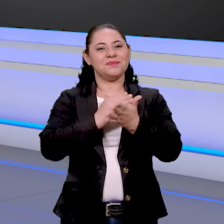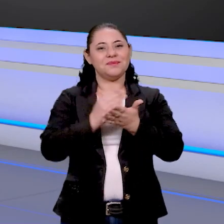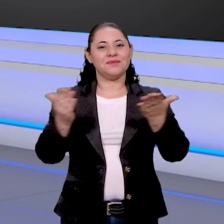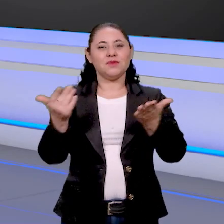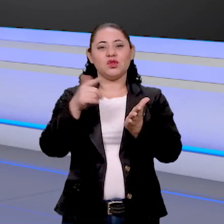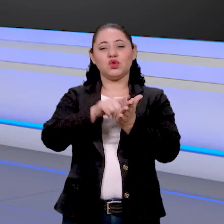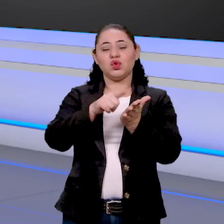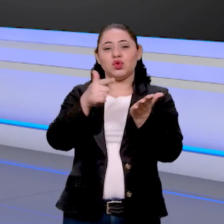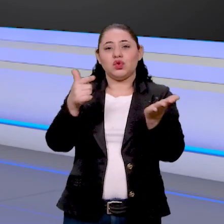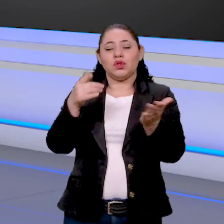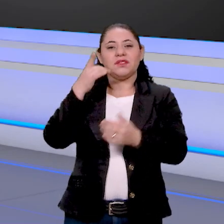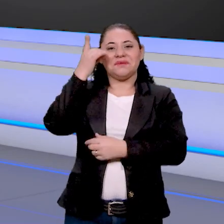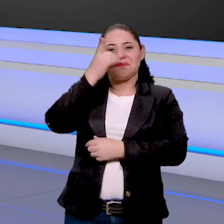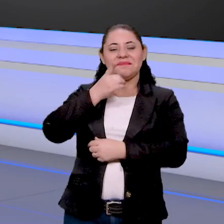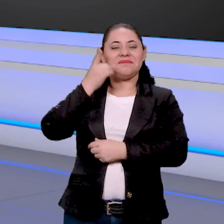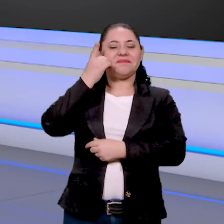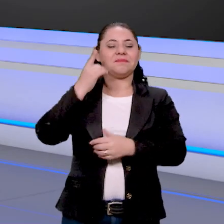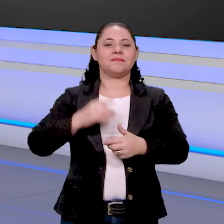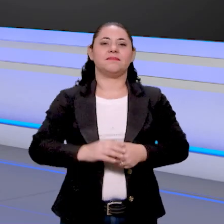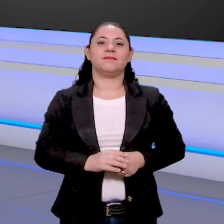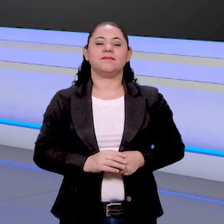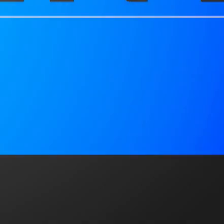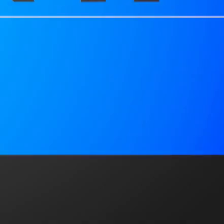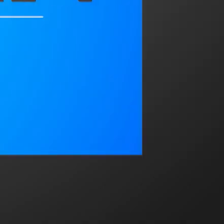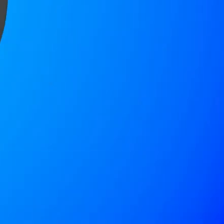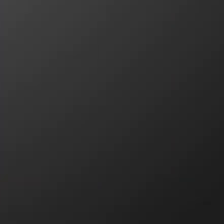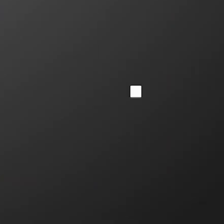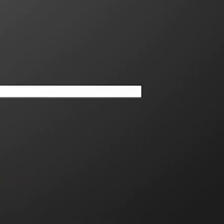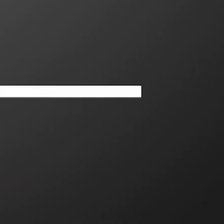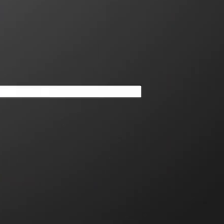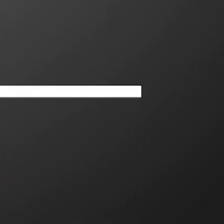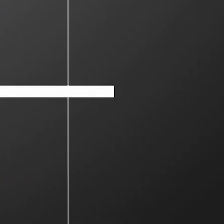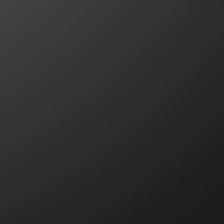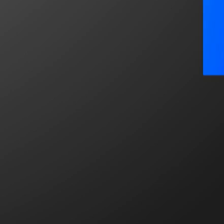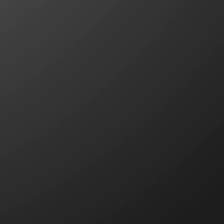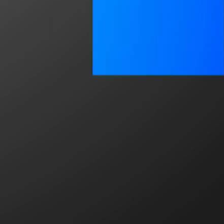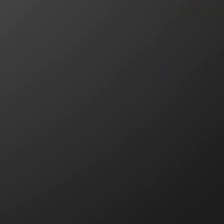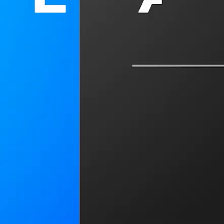Olá, começa agora mais uma edição do Jornal Parlamentar.